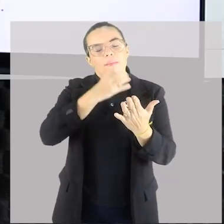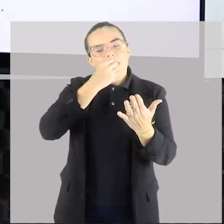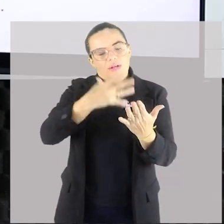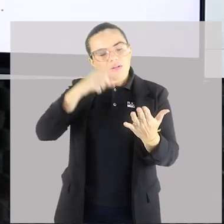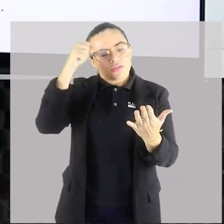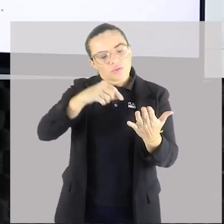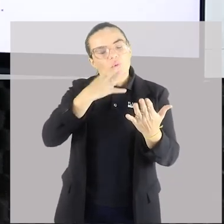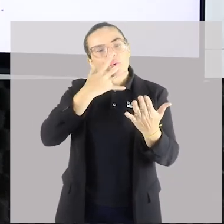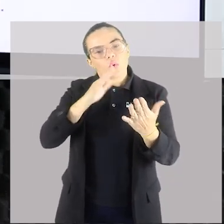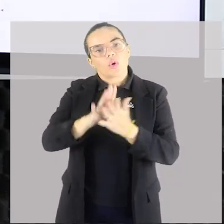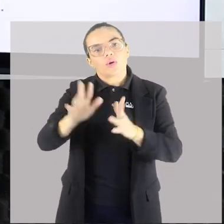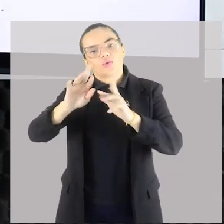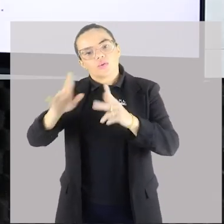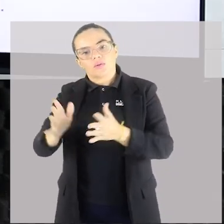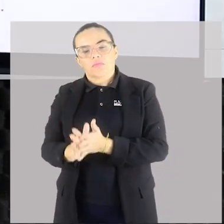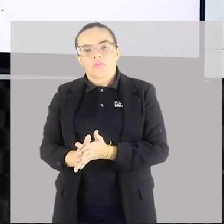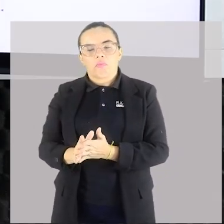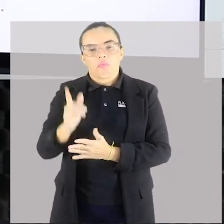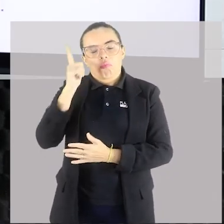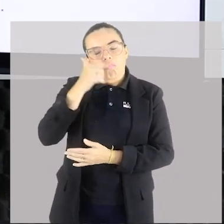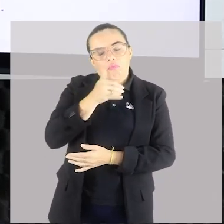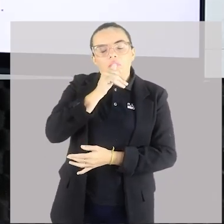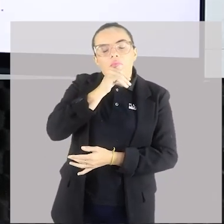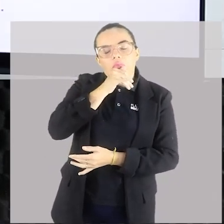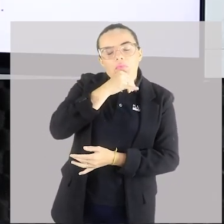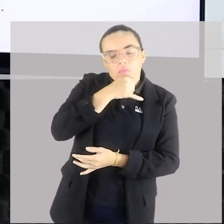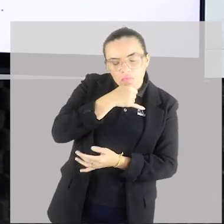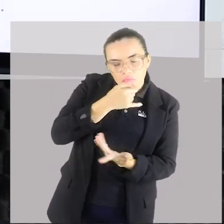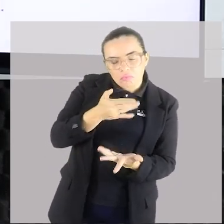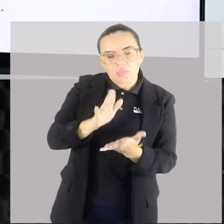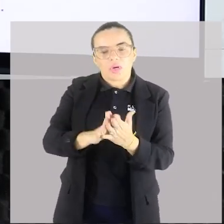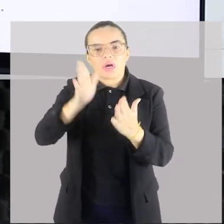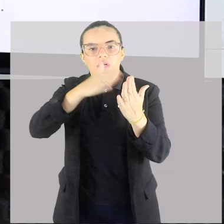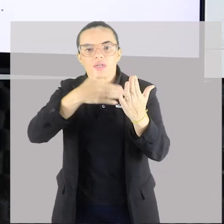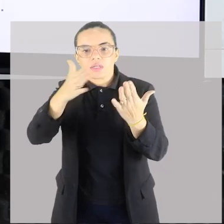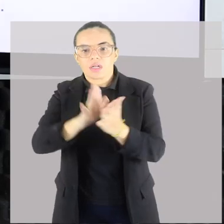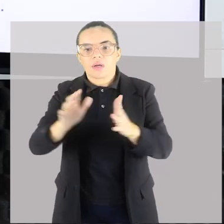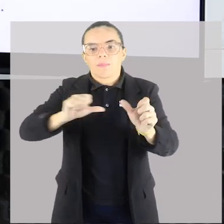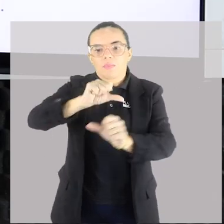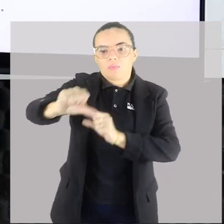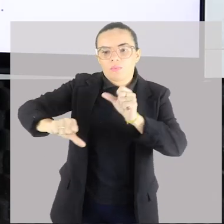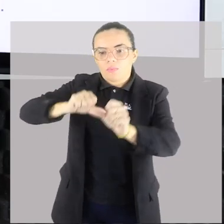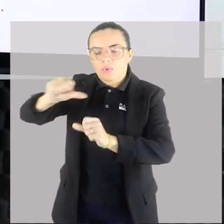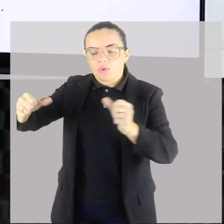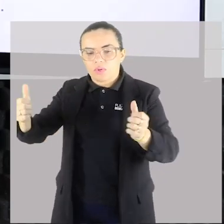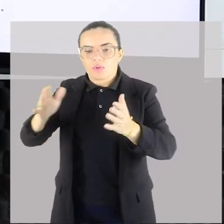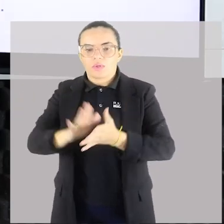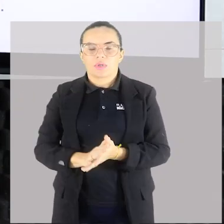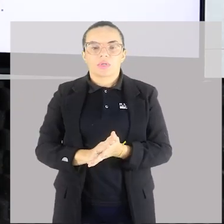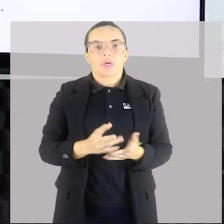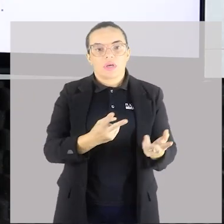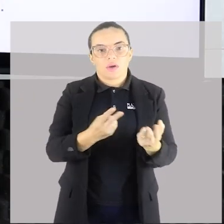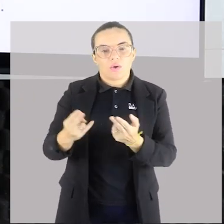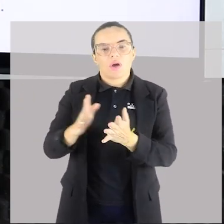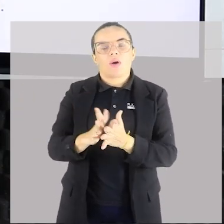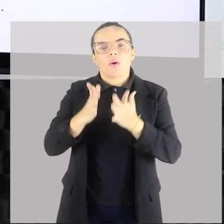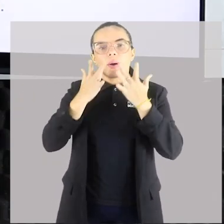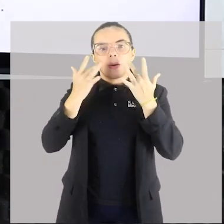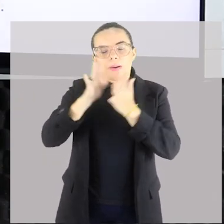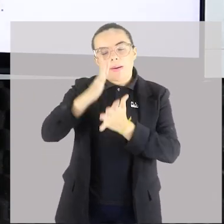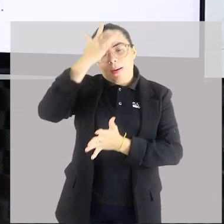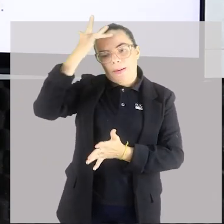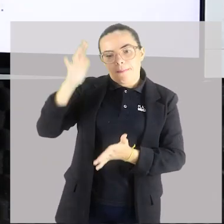emocionalmente, a tela vai sair de outro jeito. E é o mesmo artista, com o mesmo material. A Action Paint, ou pintura de ação, nasce a